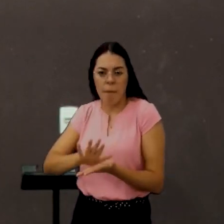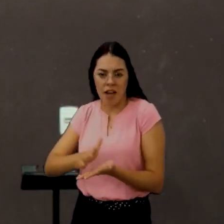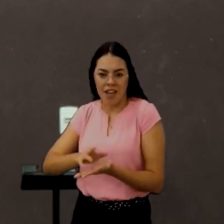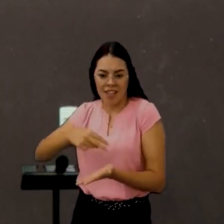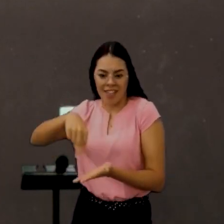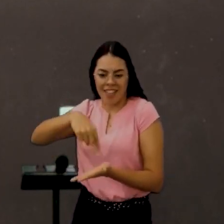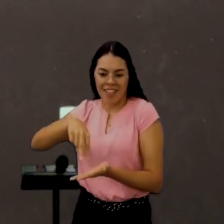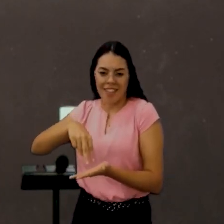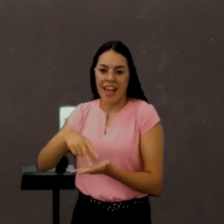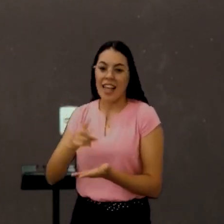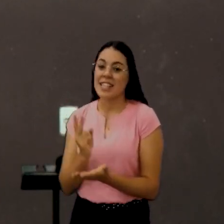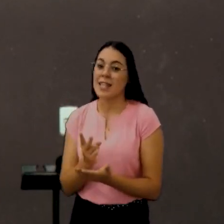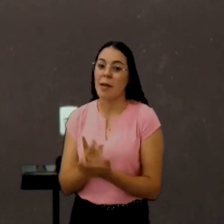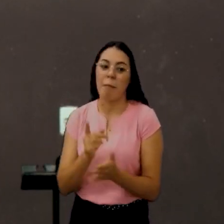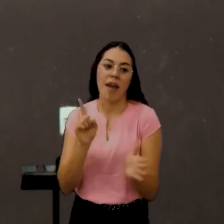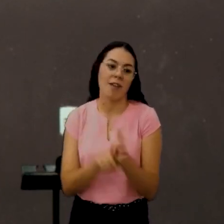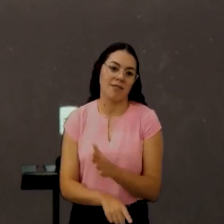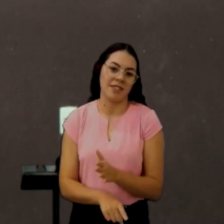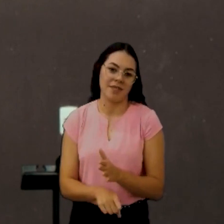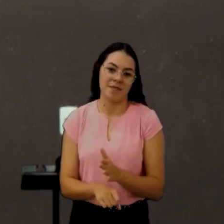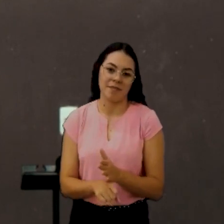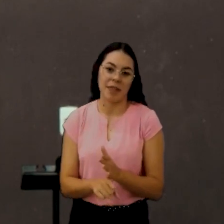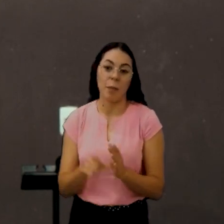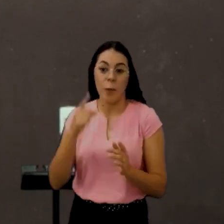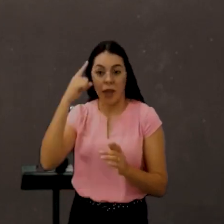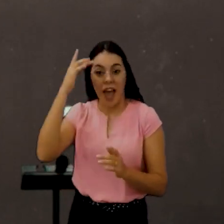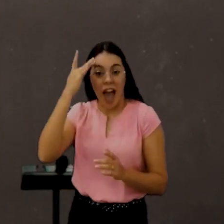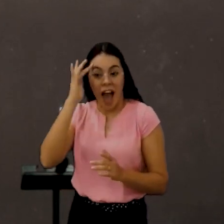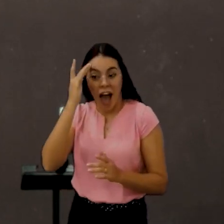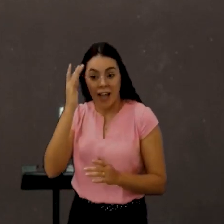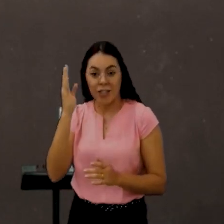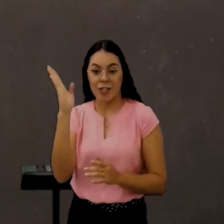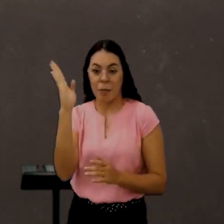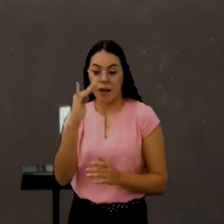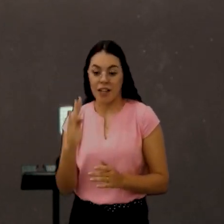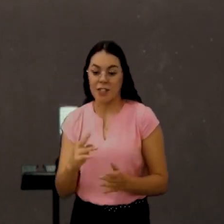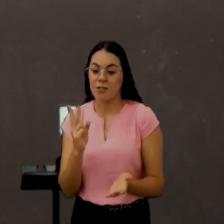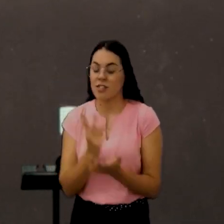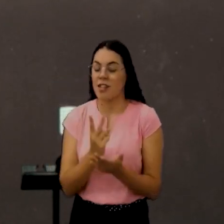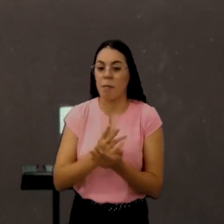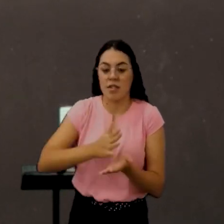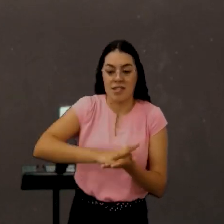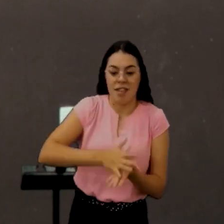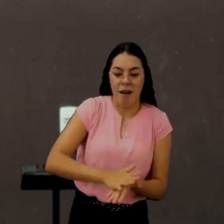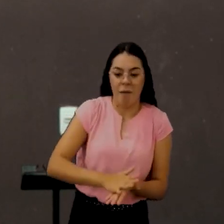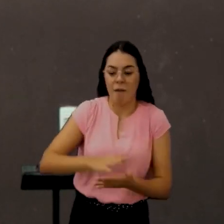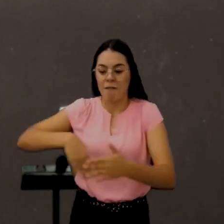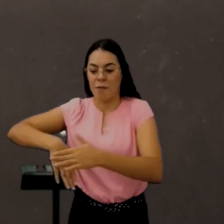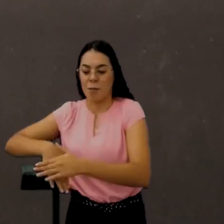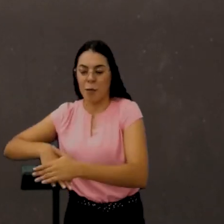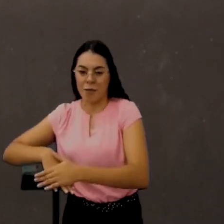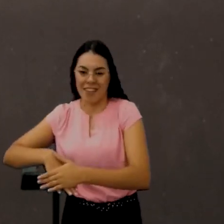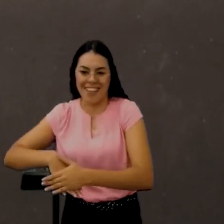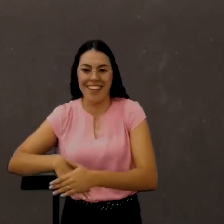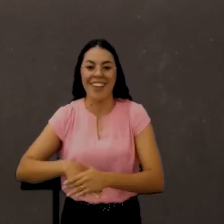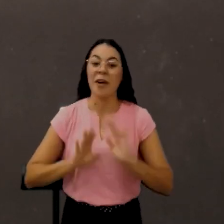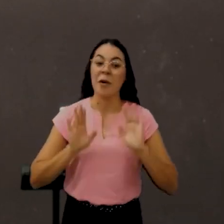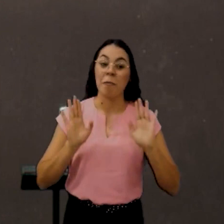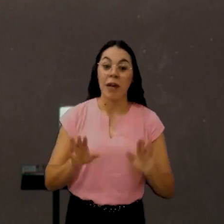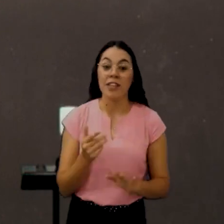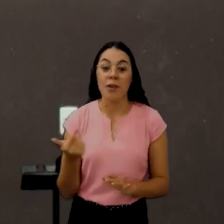padrão desse pessoal que acha que brasileiro é futebol e samba. Outra